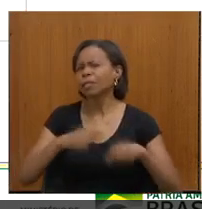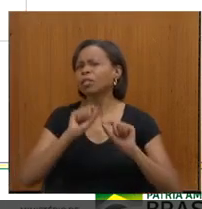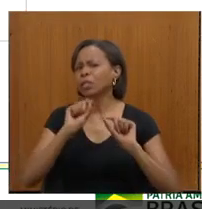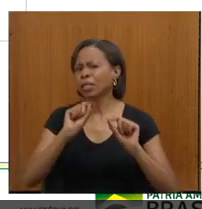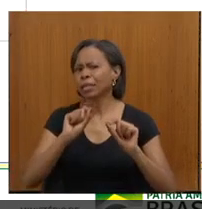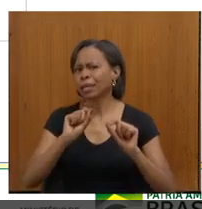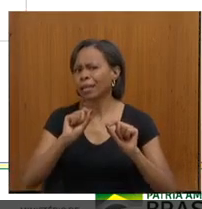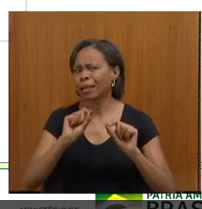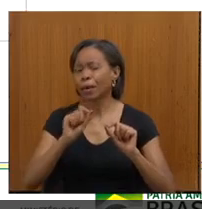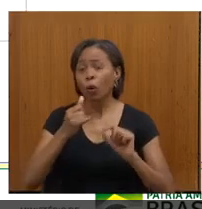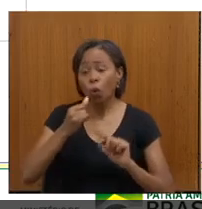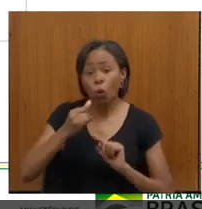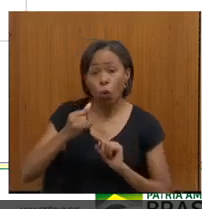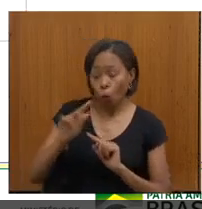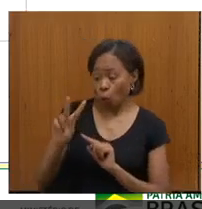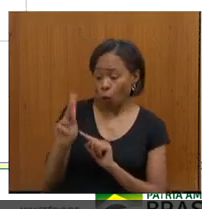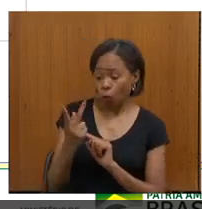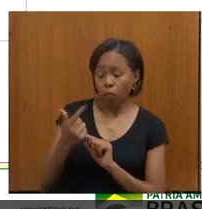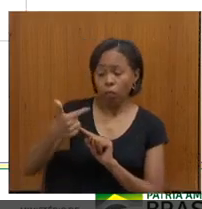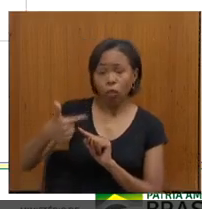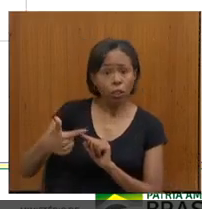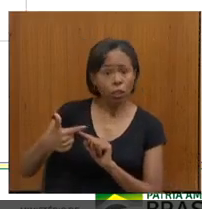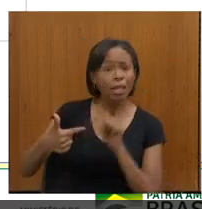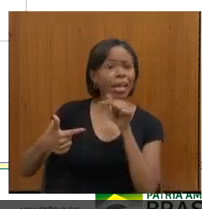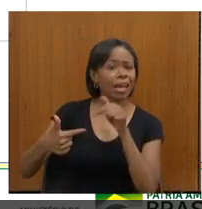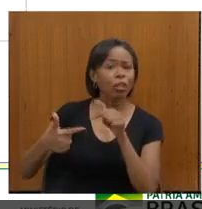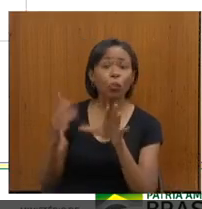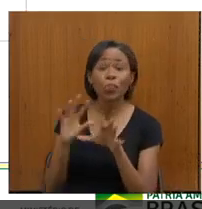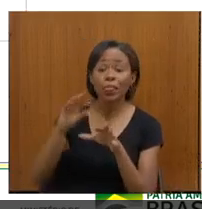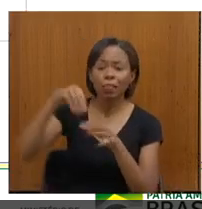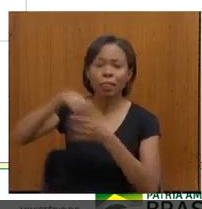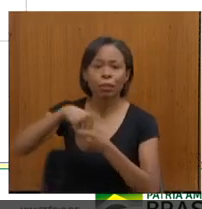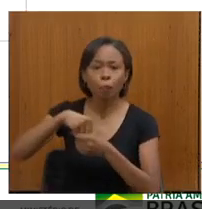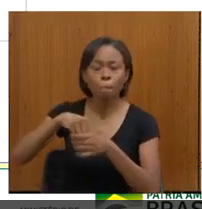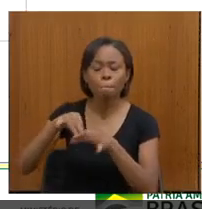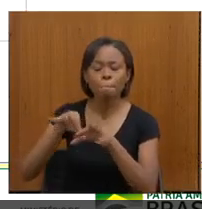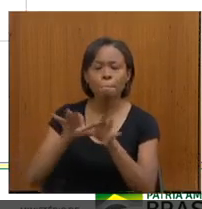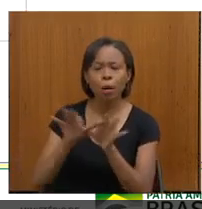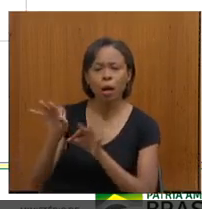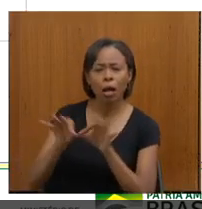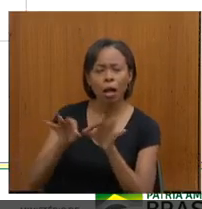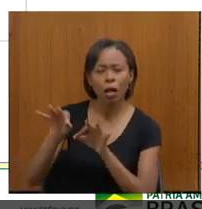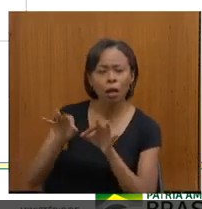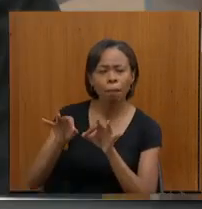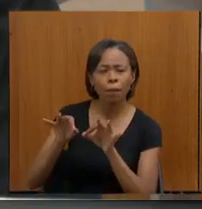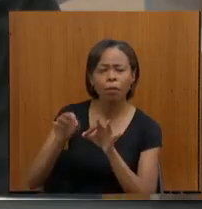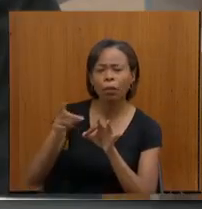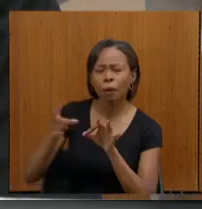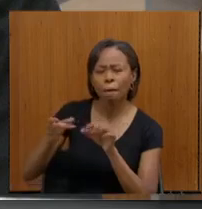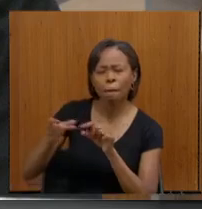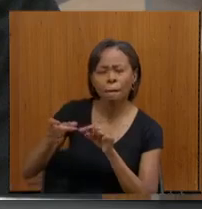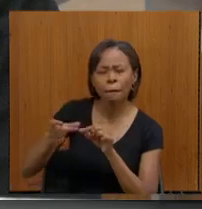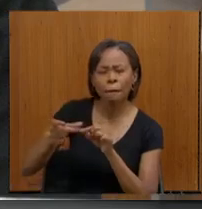inserir o hidrogênio no planejamento de longo prazo do nosso país é quando mencionei que o pênis é